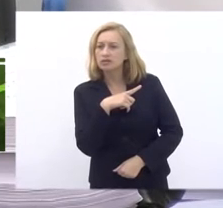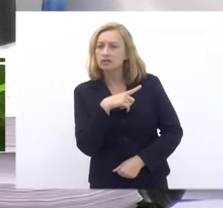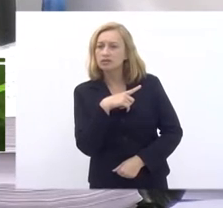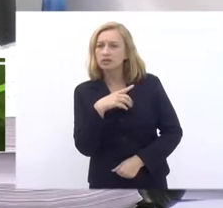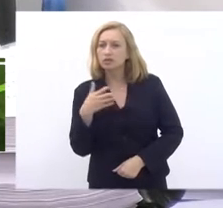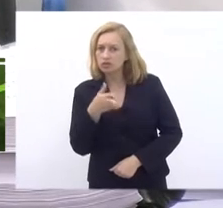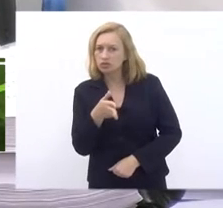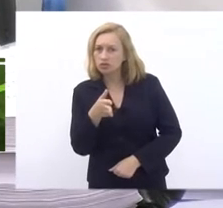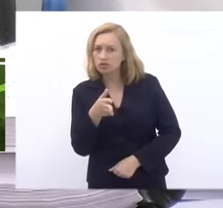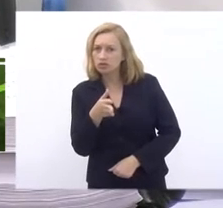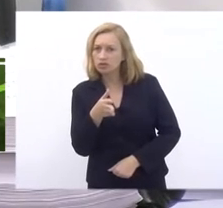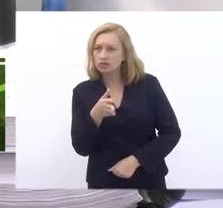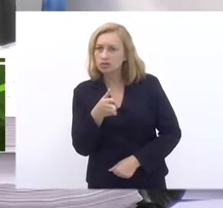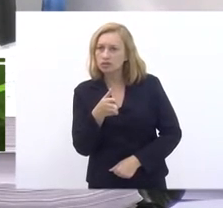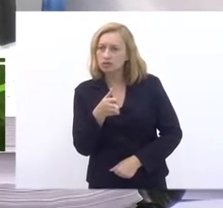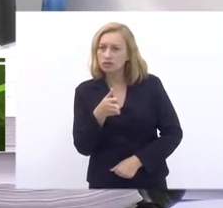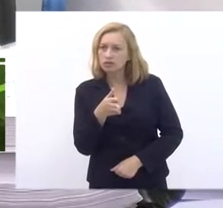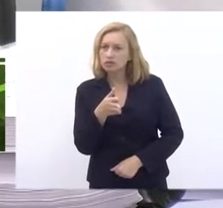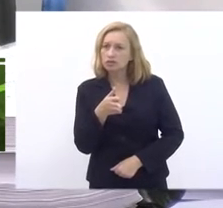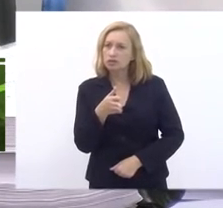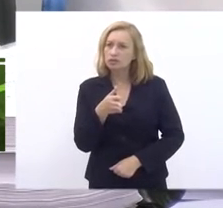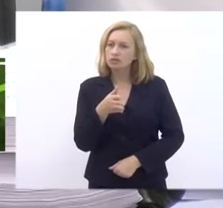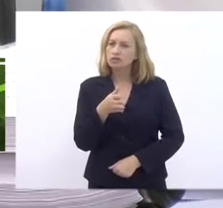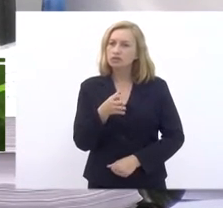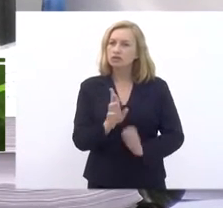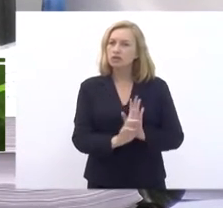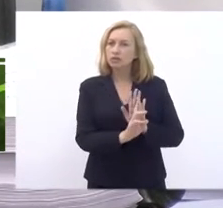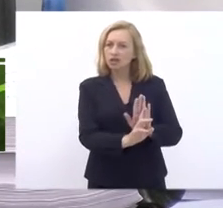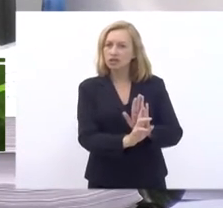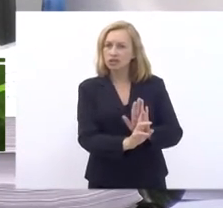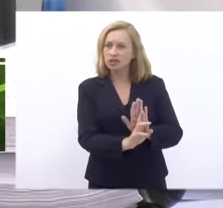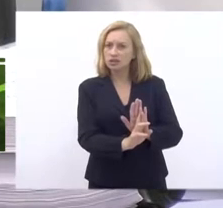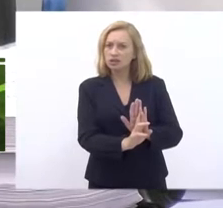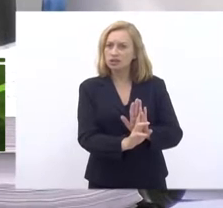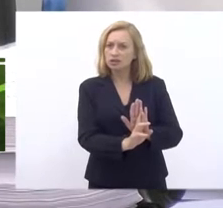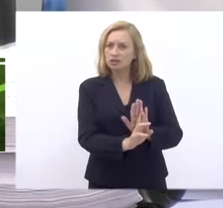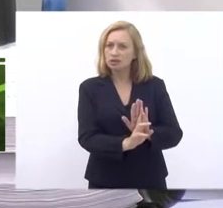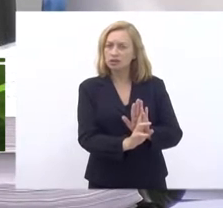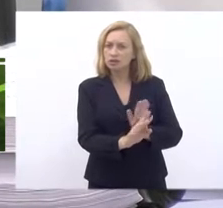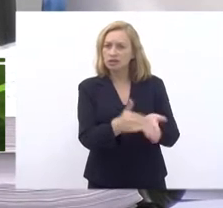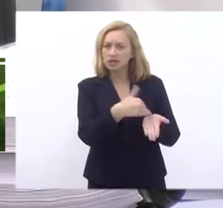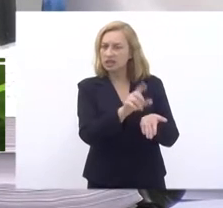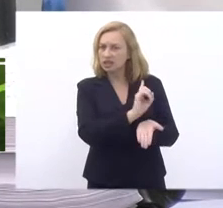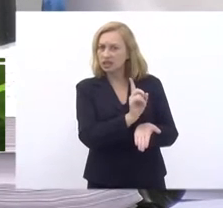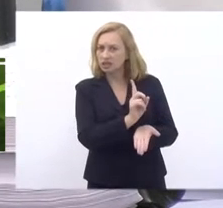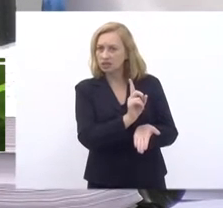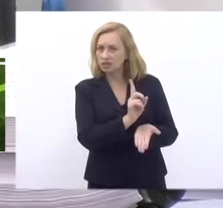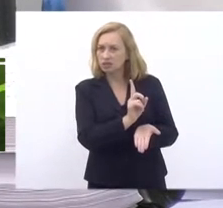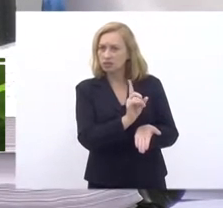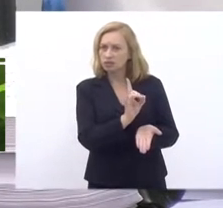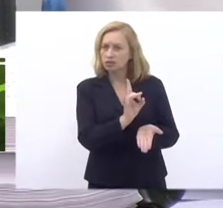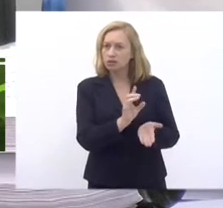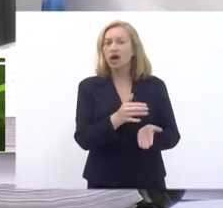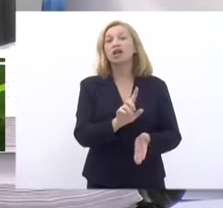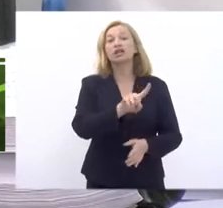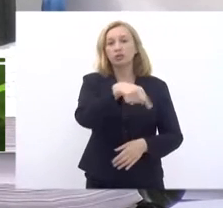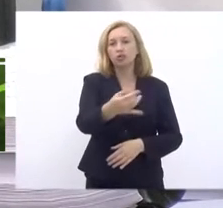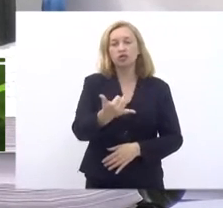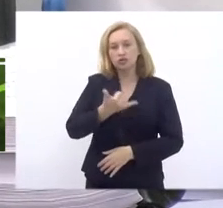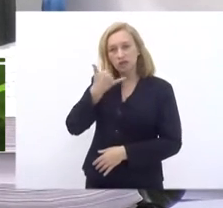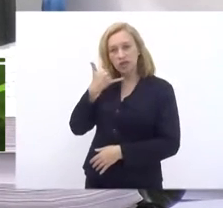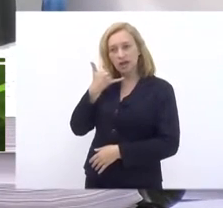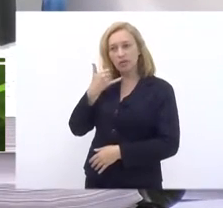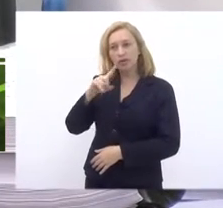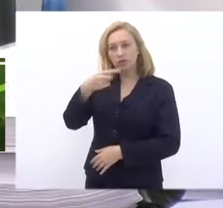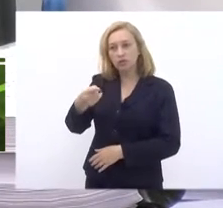Chegou? Secretário não, representante. Representante. O secretário não veio, depois vou conversar com ele no telefone, para ele, da próxima